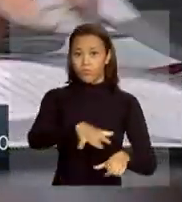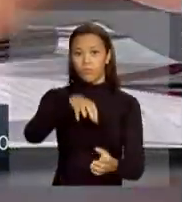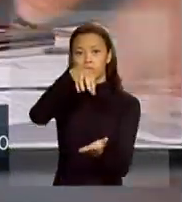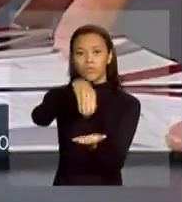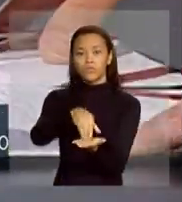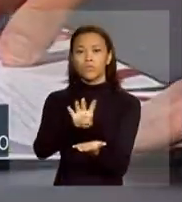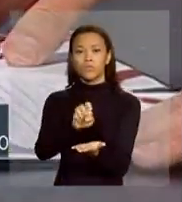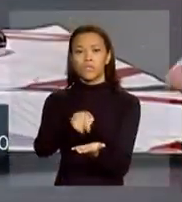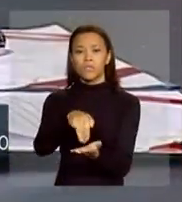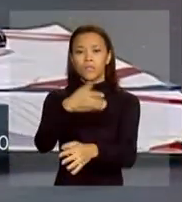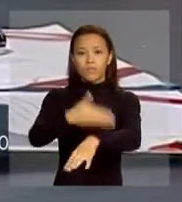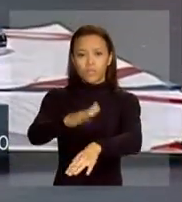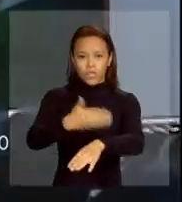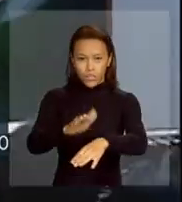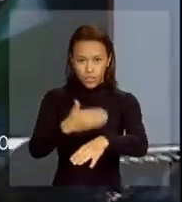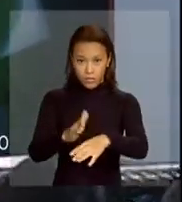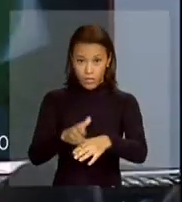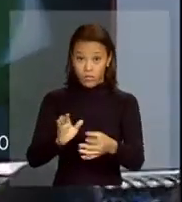brasileiro